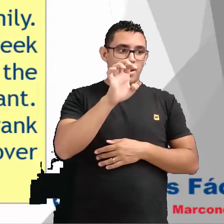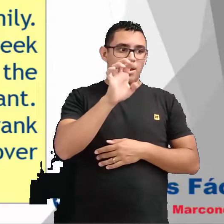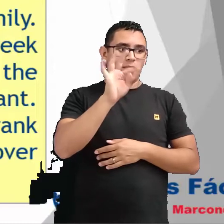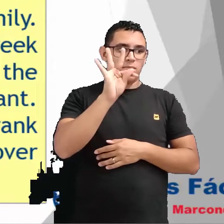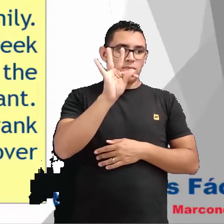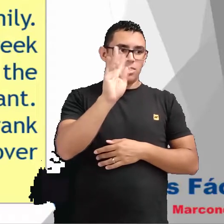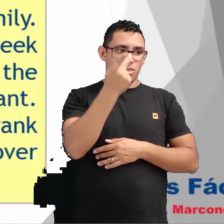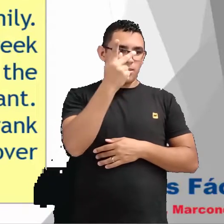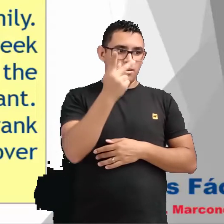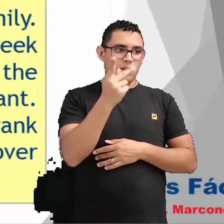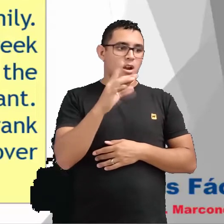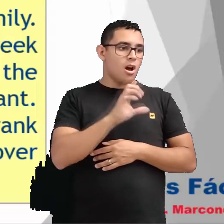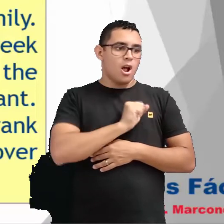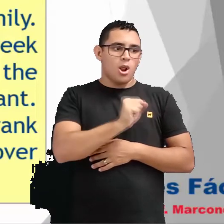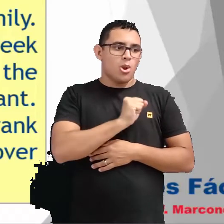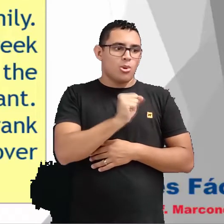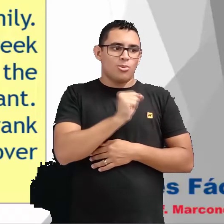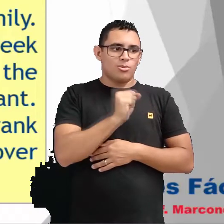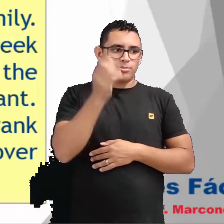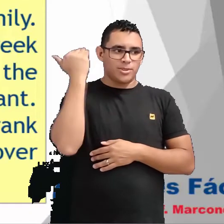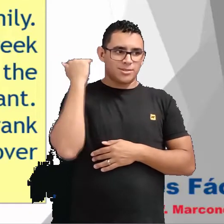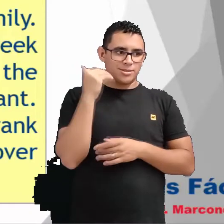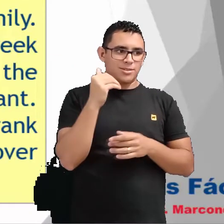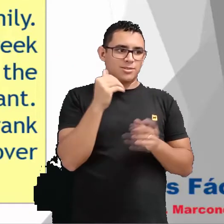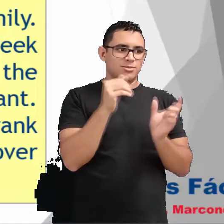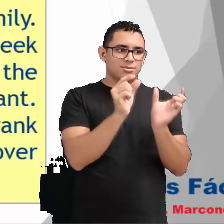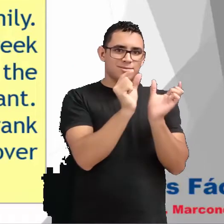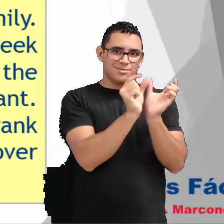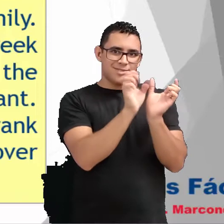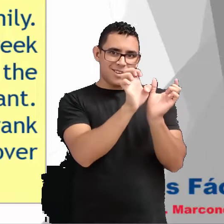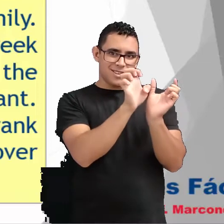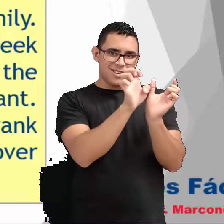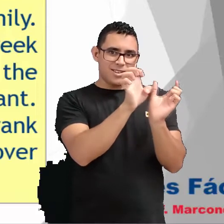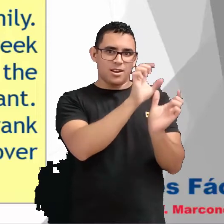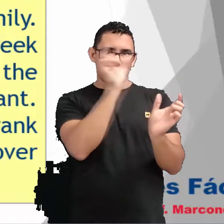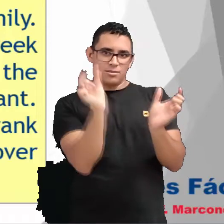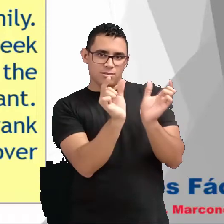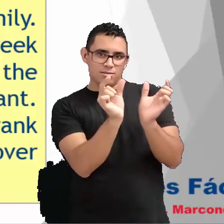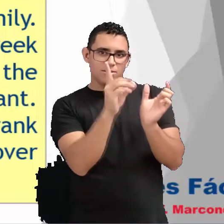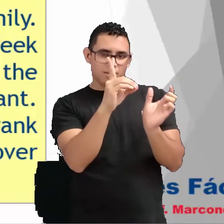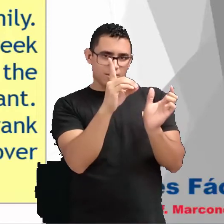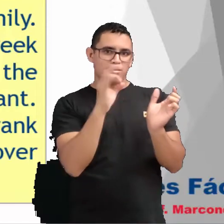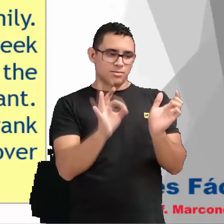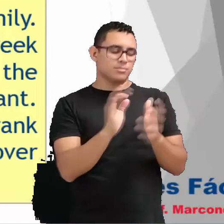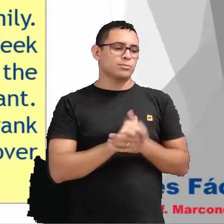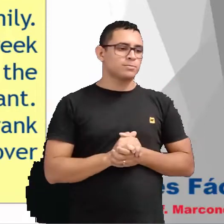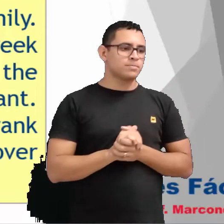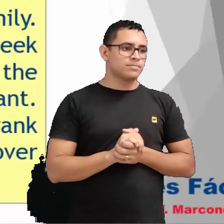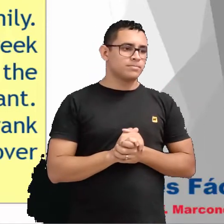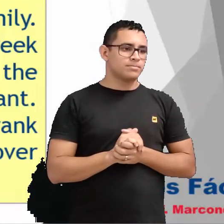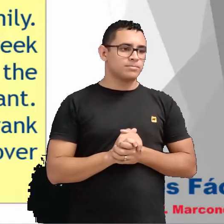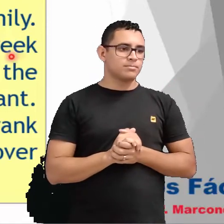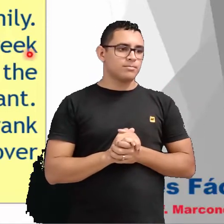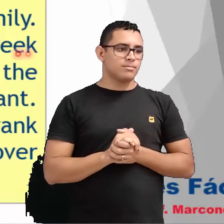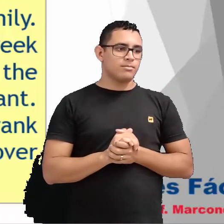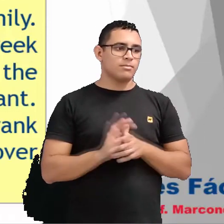verbo to love, conjugado também no passado, né? Terminado em E, a gente só acrescenta o D, lembra disso? Ótimo, então Beth